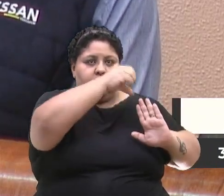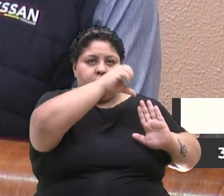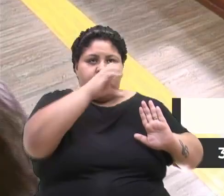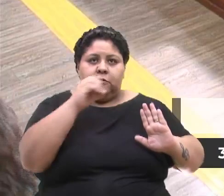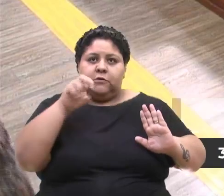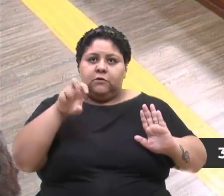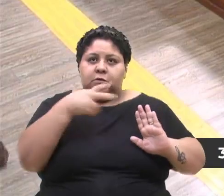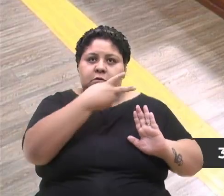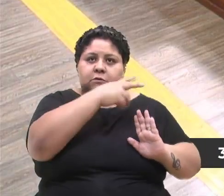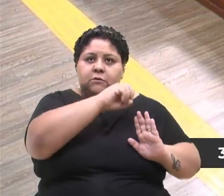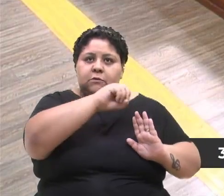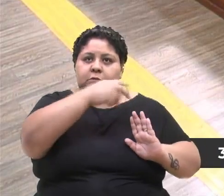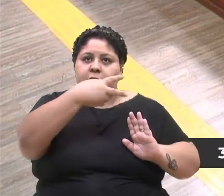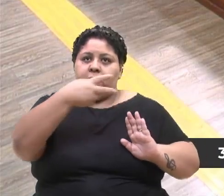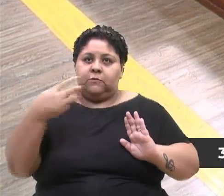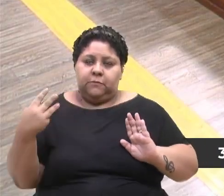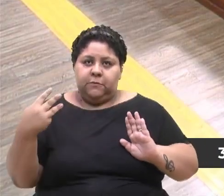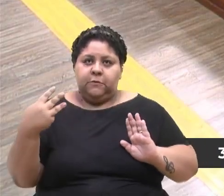905/2023.